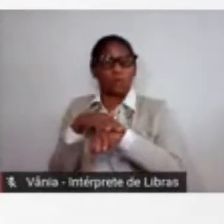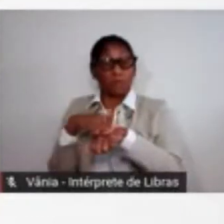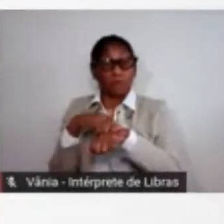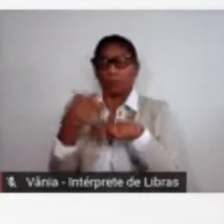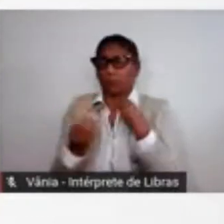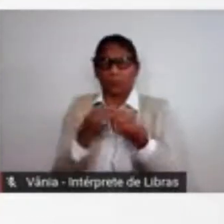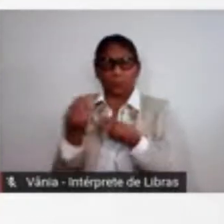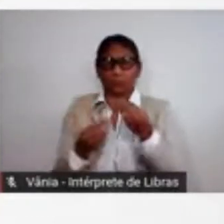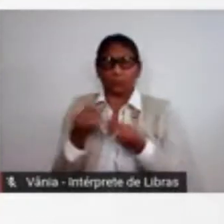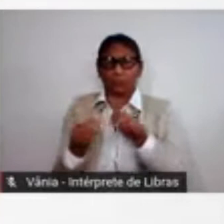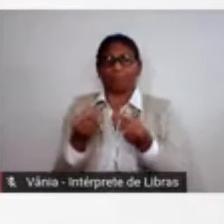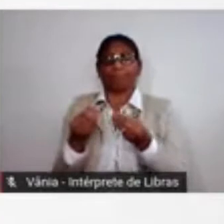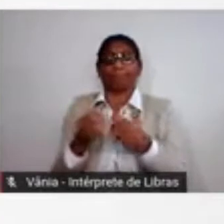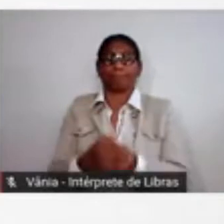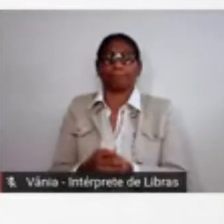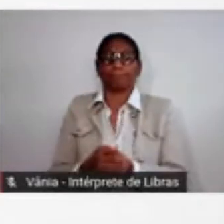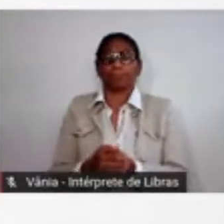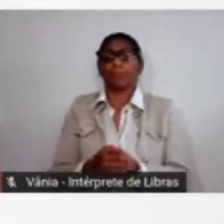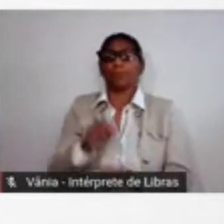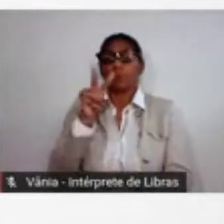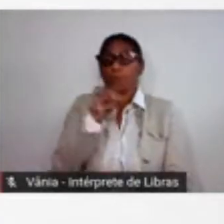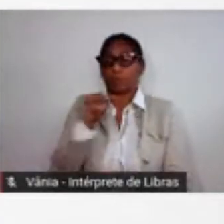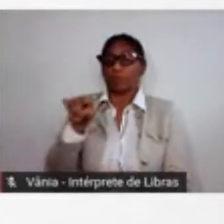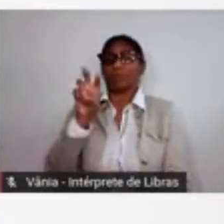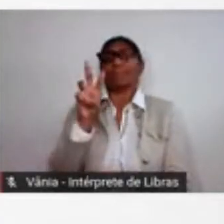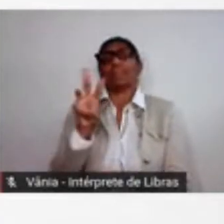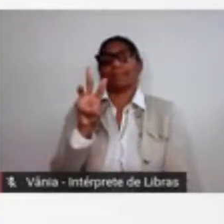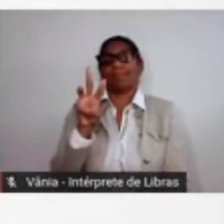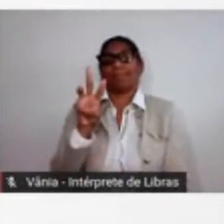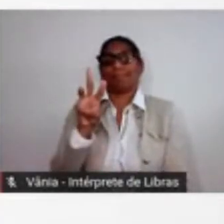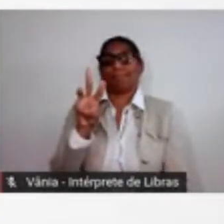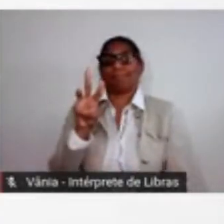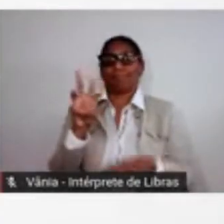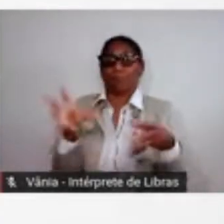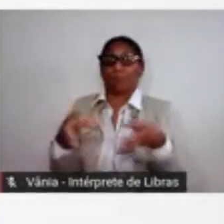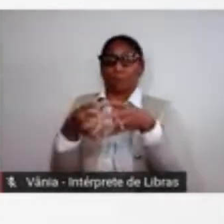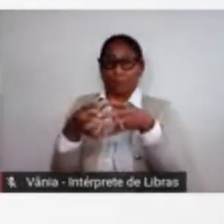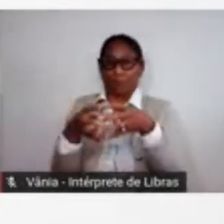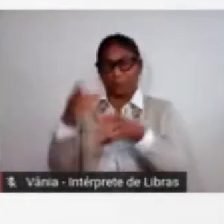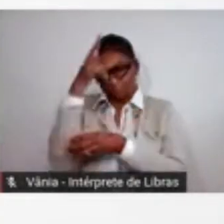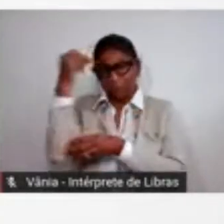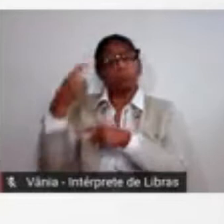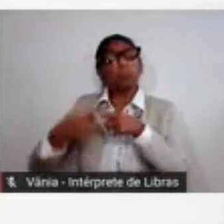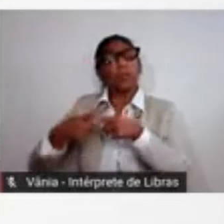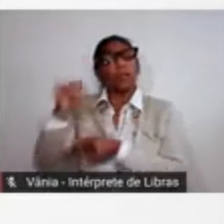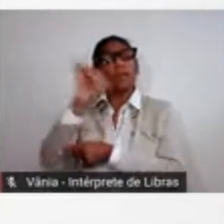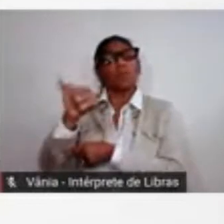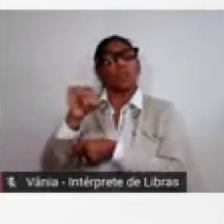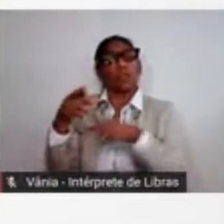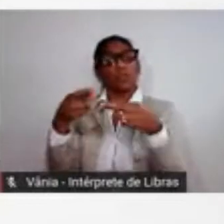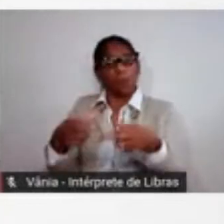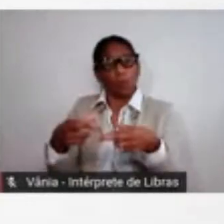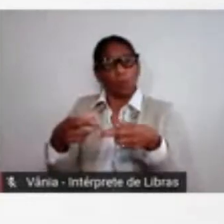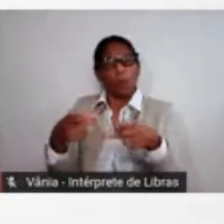acordo com, pelo menos, 2/3 dos prefeitos da região. E por que é importante a questão regional? Porque nós temos um princípio